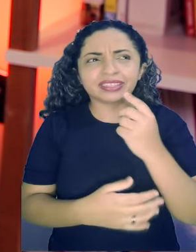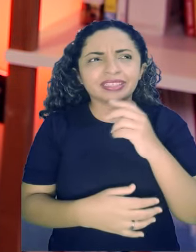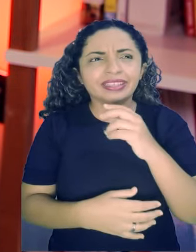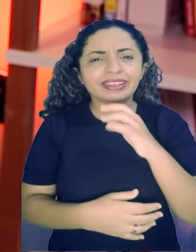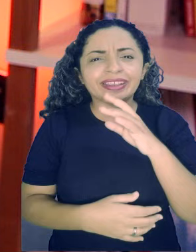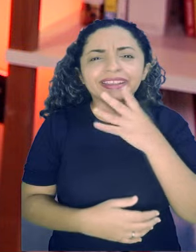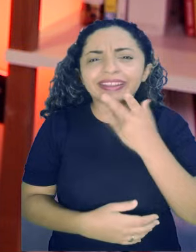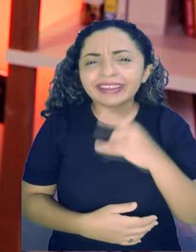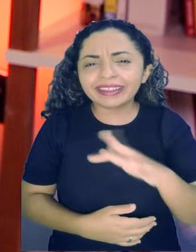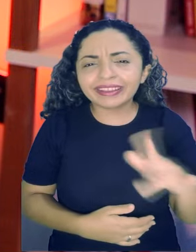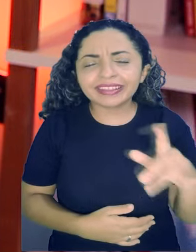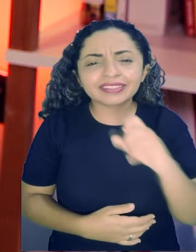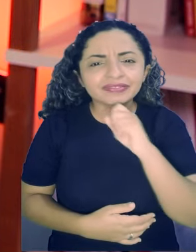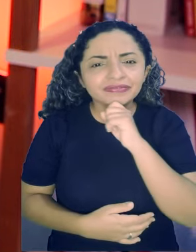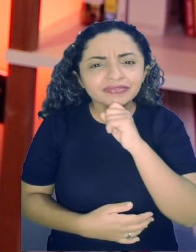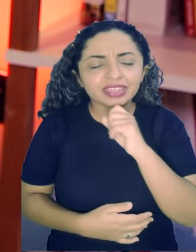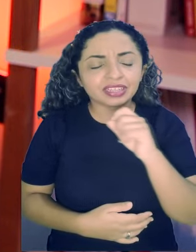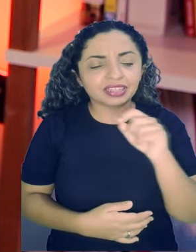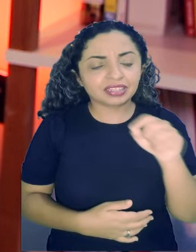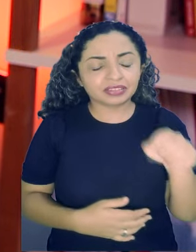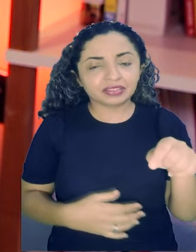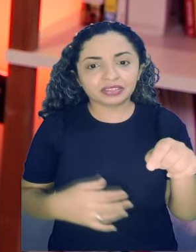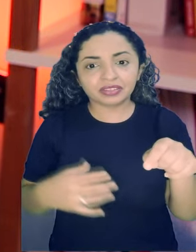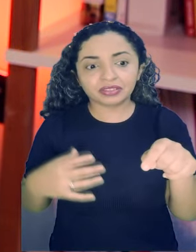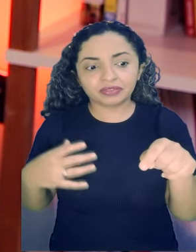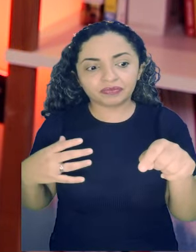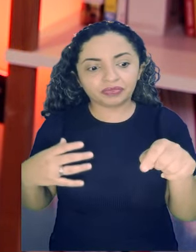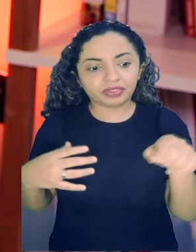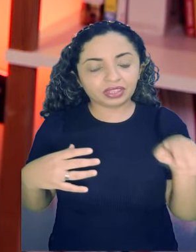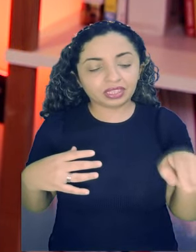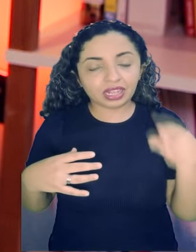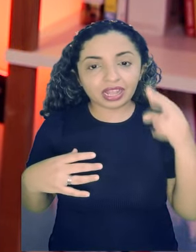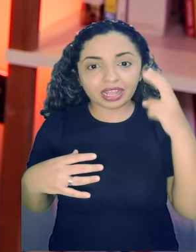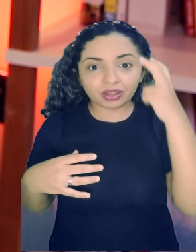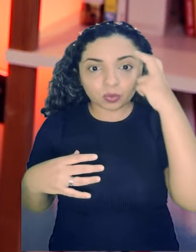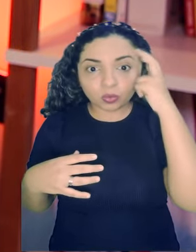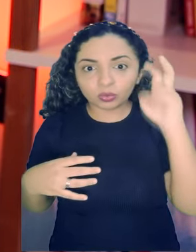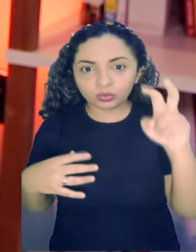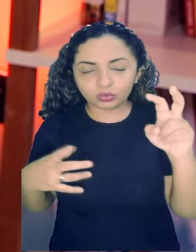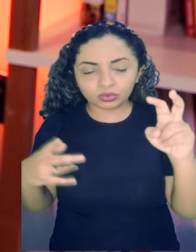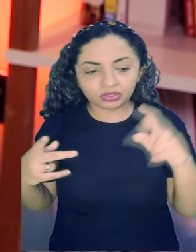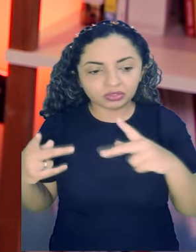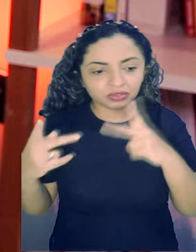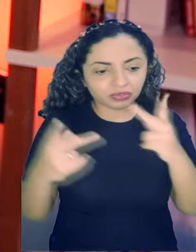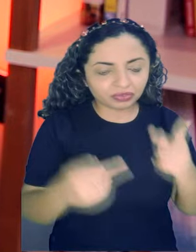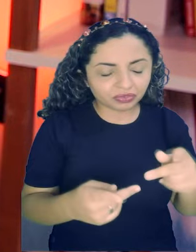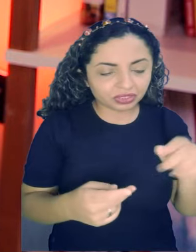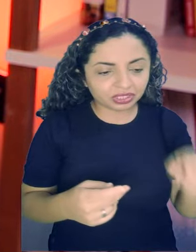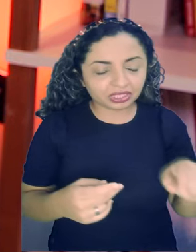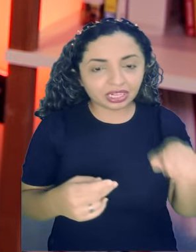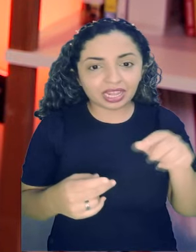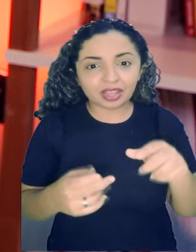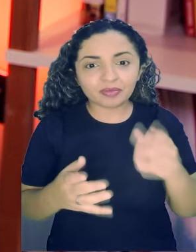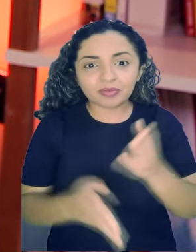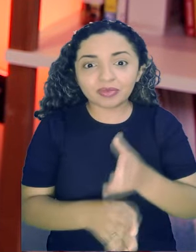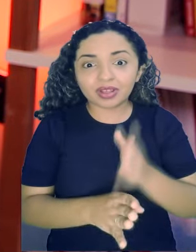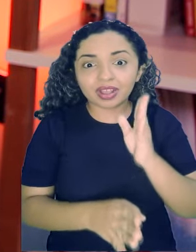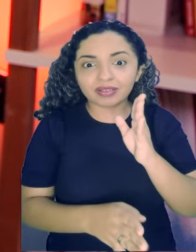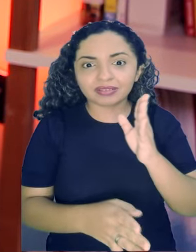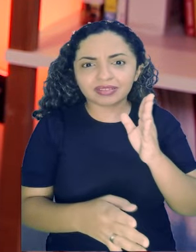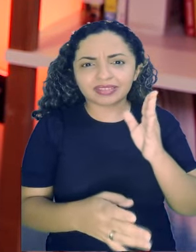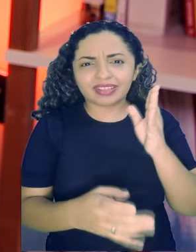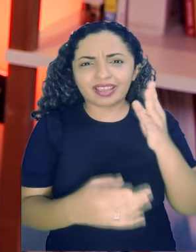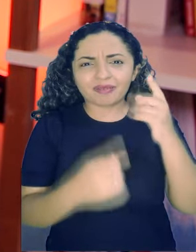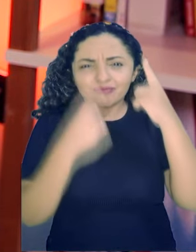ali, tentando de alguma forma manter um estilo de vida, manter uma tradição, as suas tradições, a sua cultura, enquanto estão